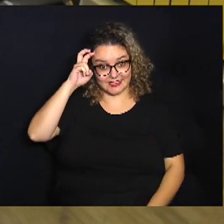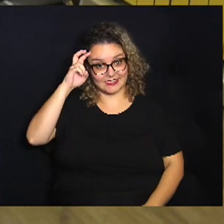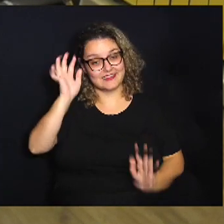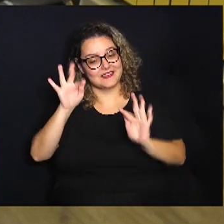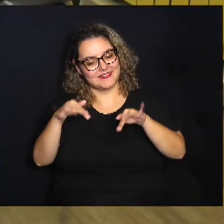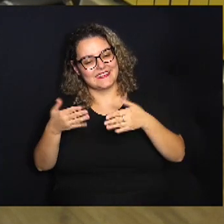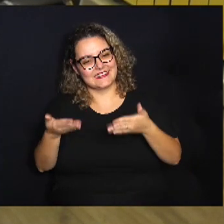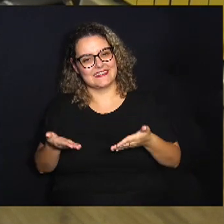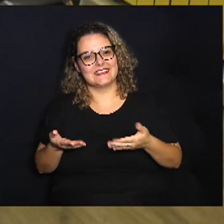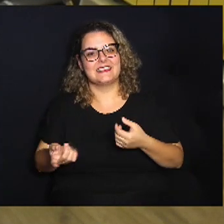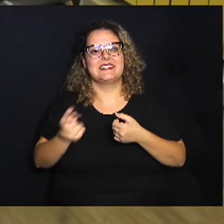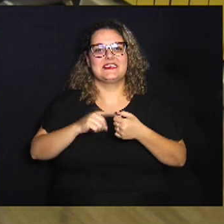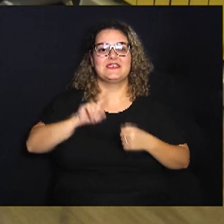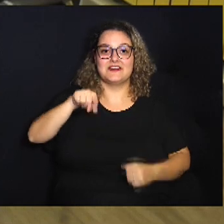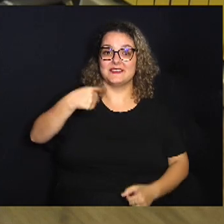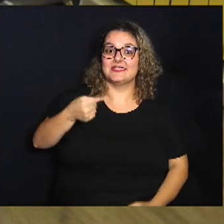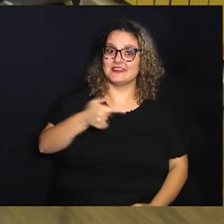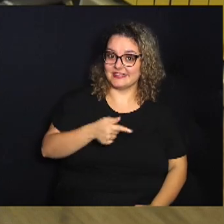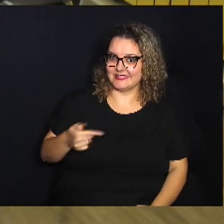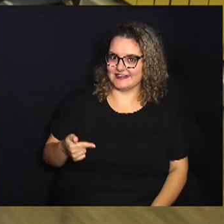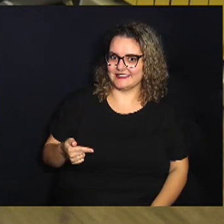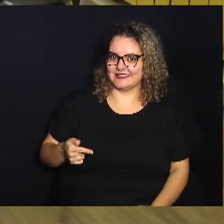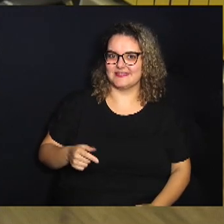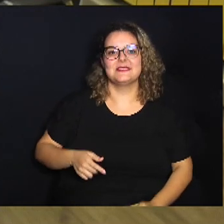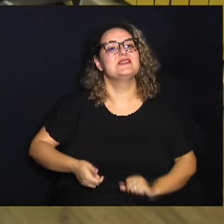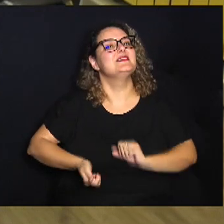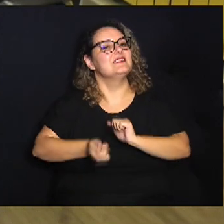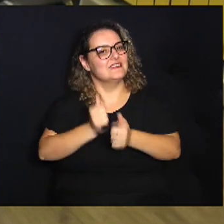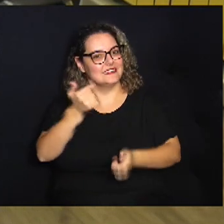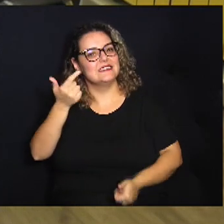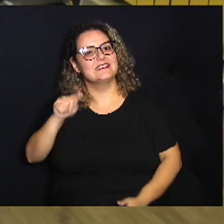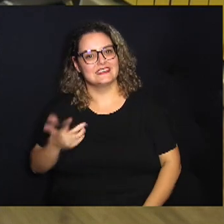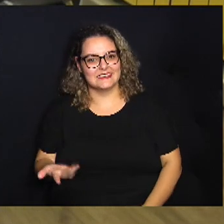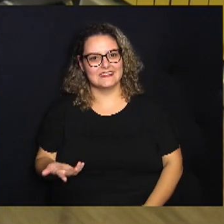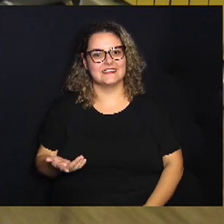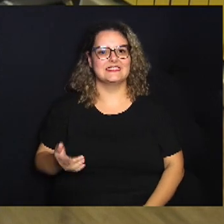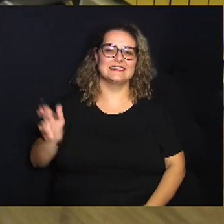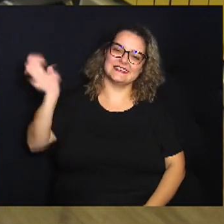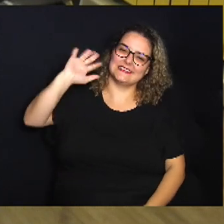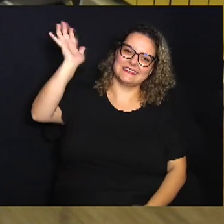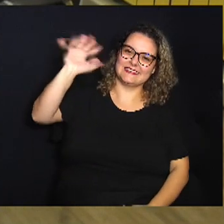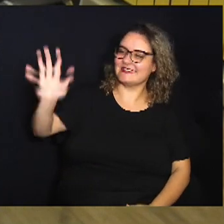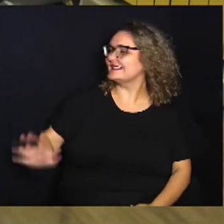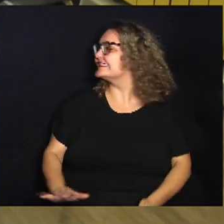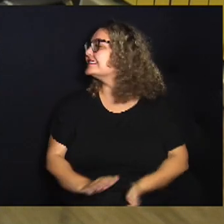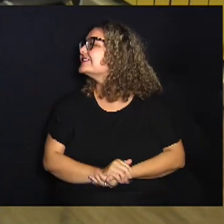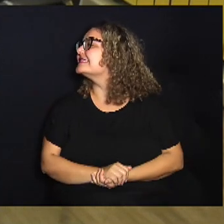por aqui. Eu volto na semana que vem sobre esportes novamente. É isso. Tchau, tchau.